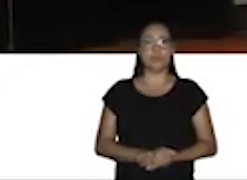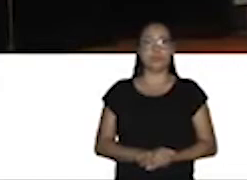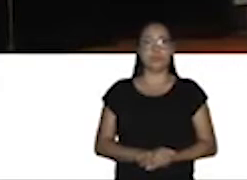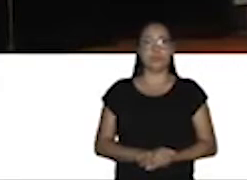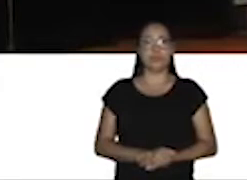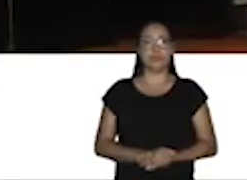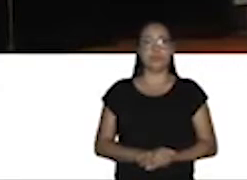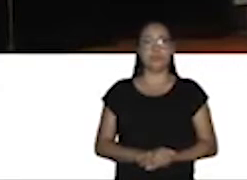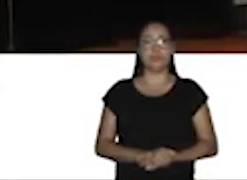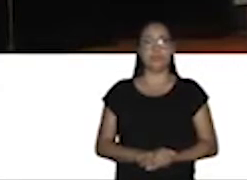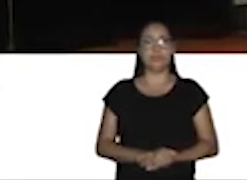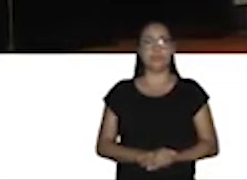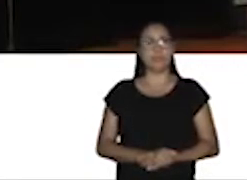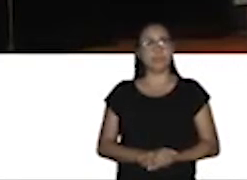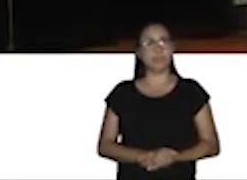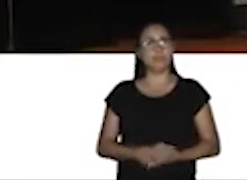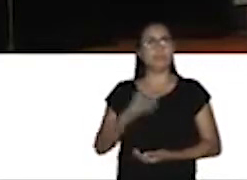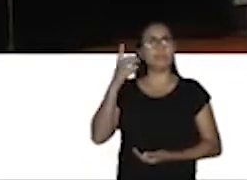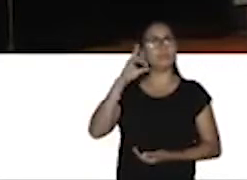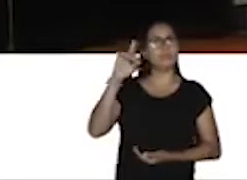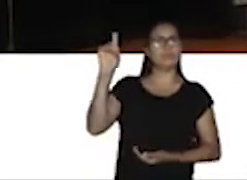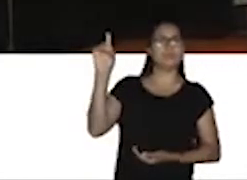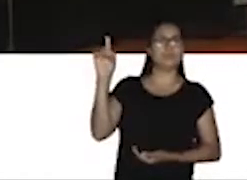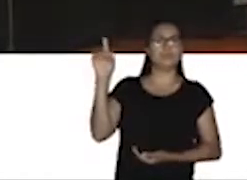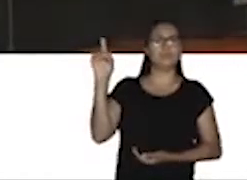Será Deus?